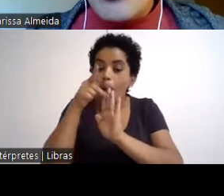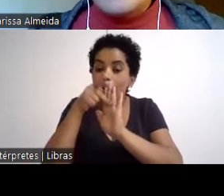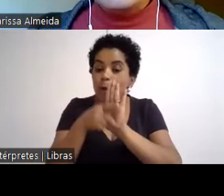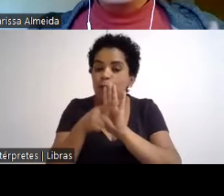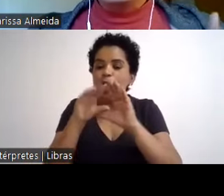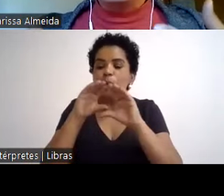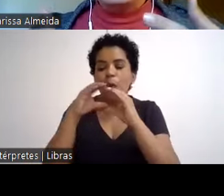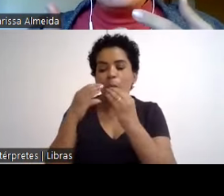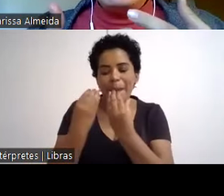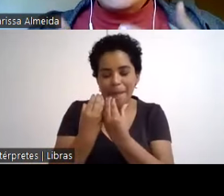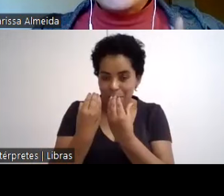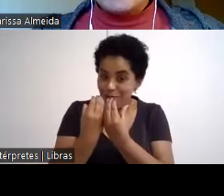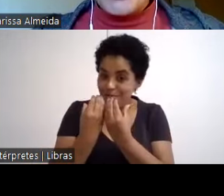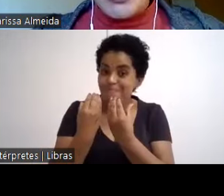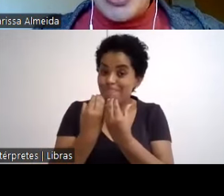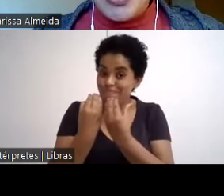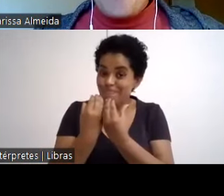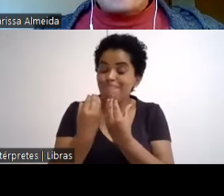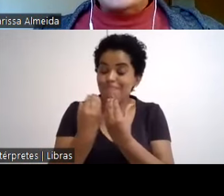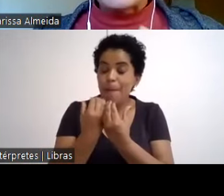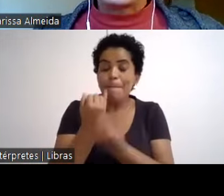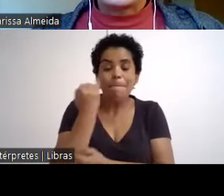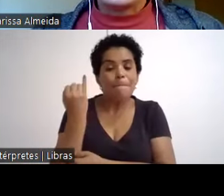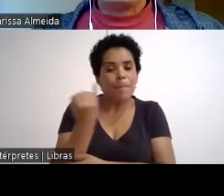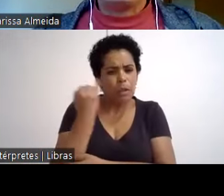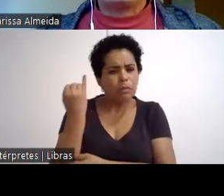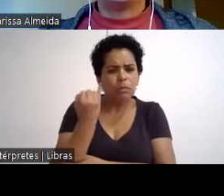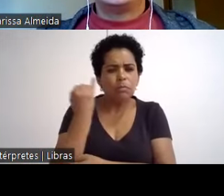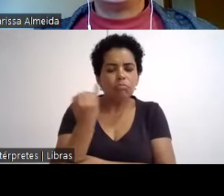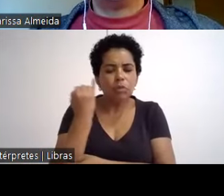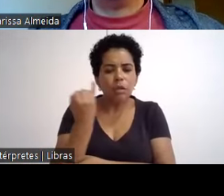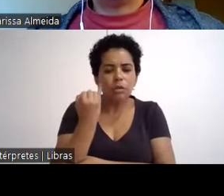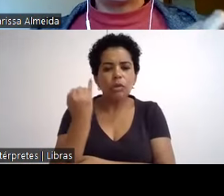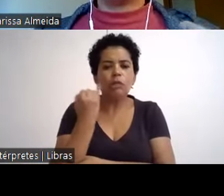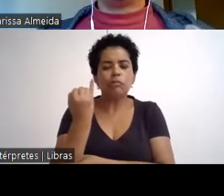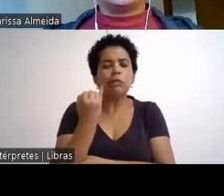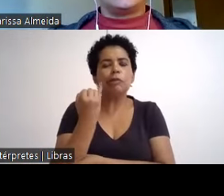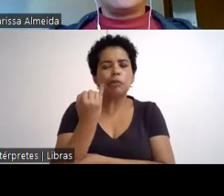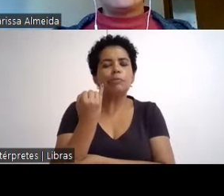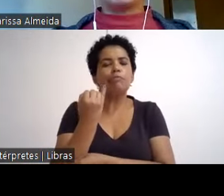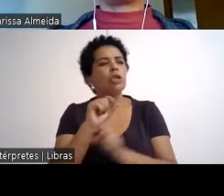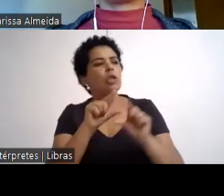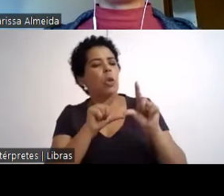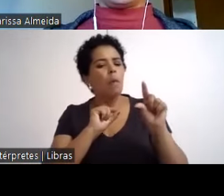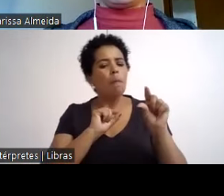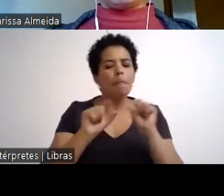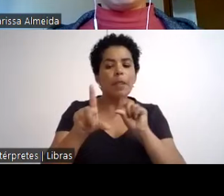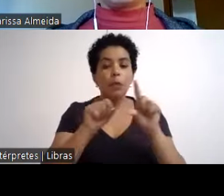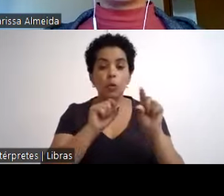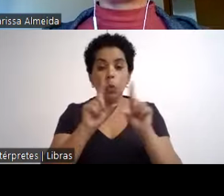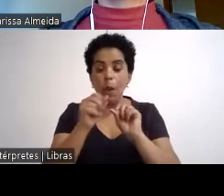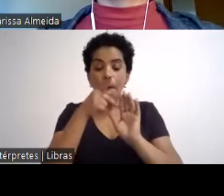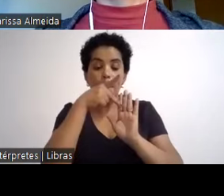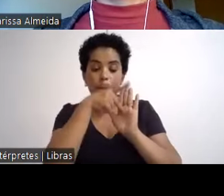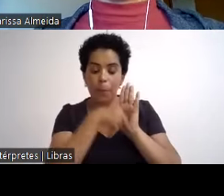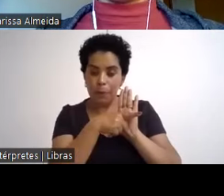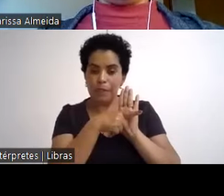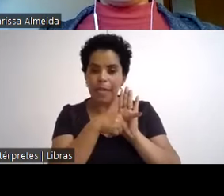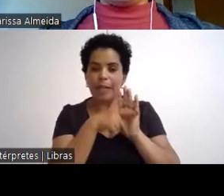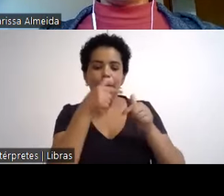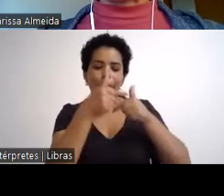Então, é muito importante a gente poder escolher um projeto para